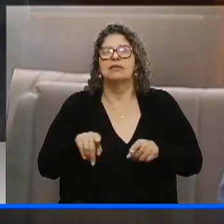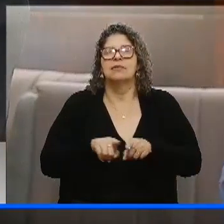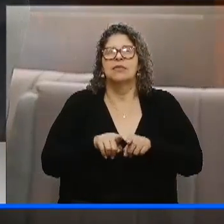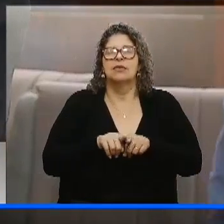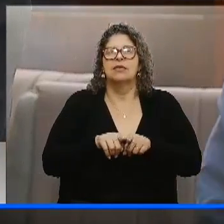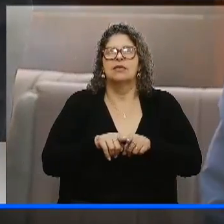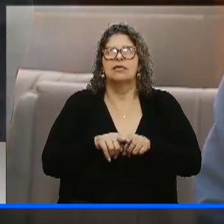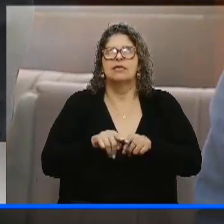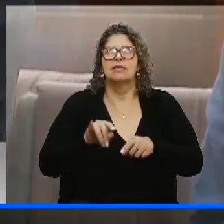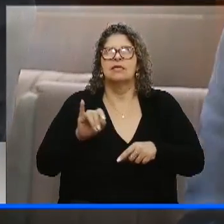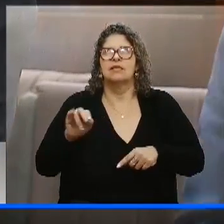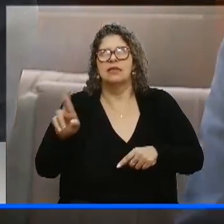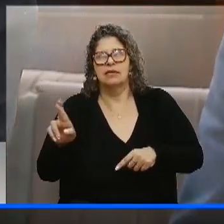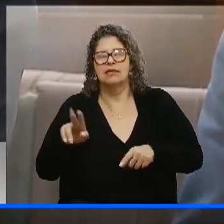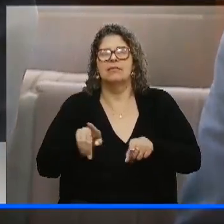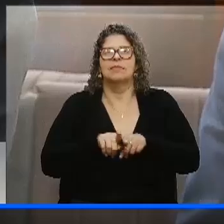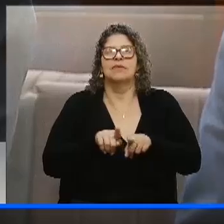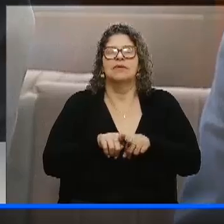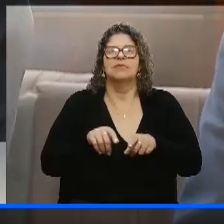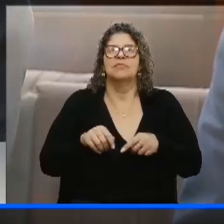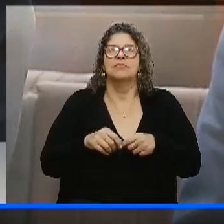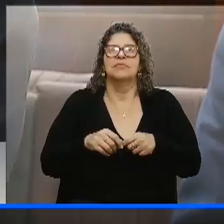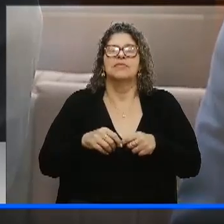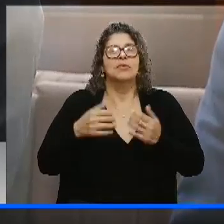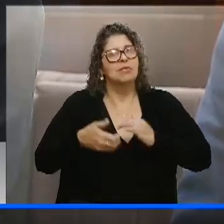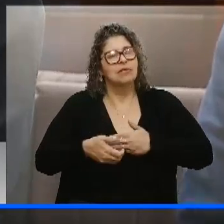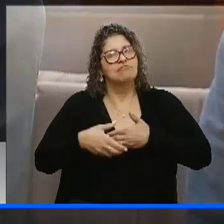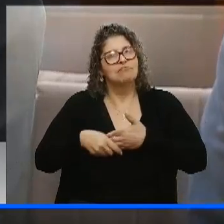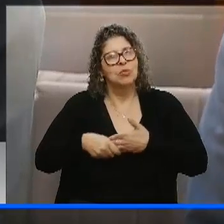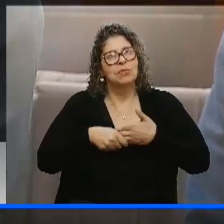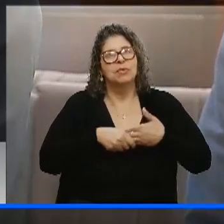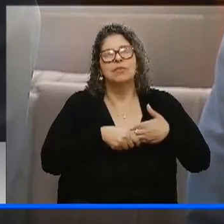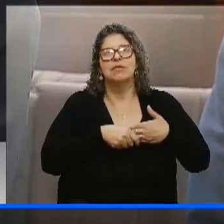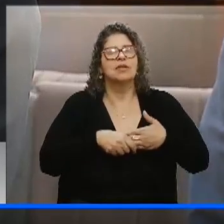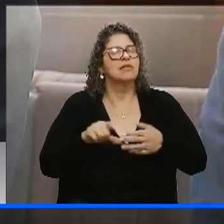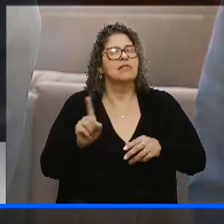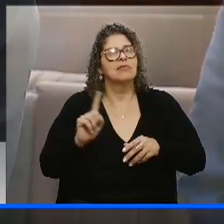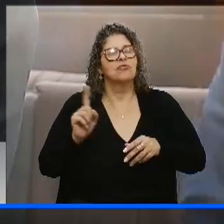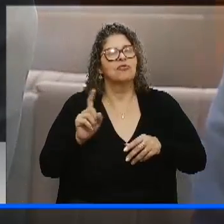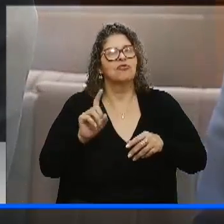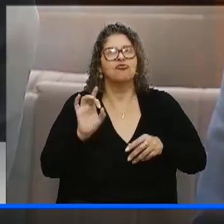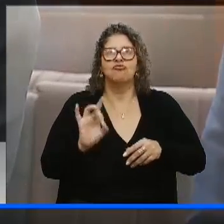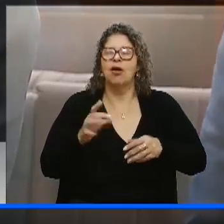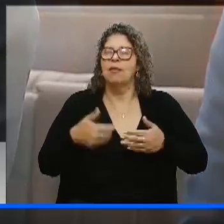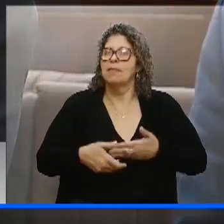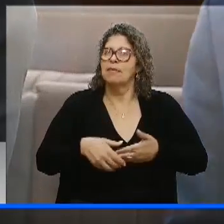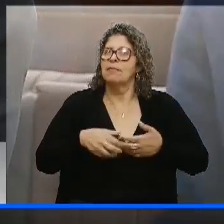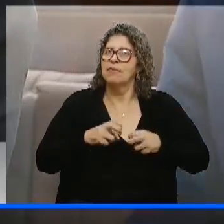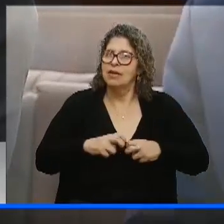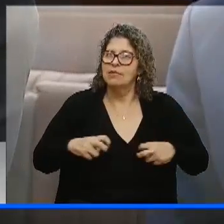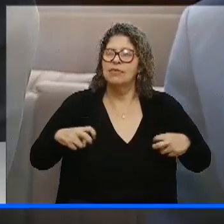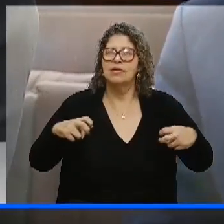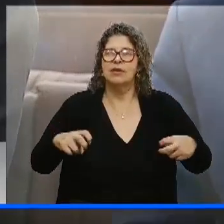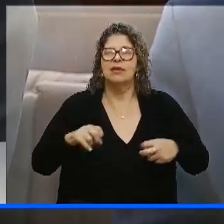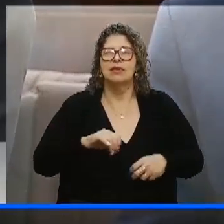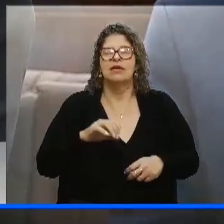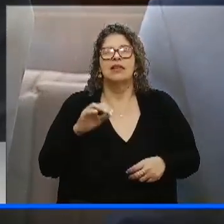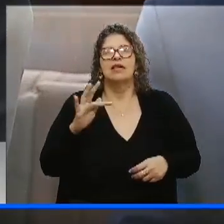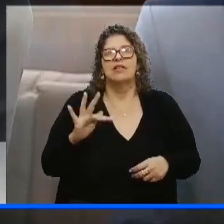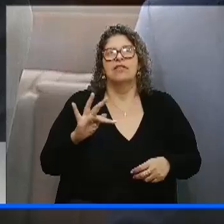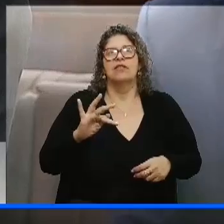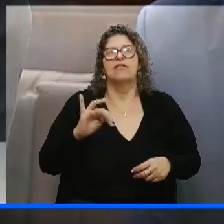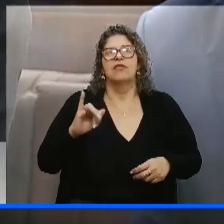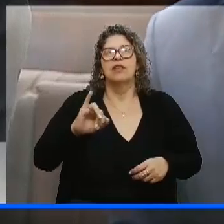queria também cumprimentar na verdade não só pela mesa o feijó mas também pelo trabalho